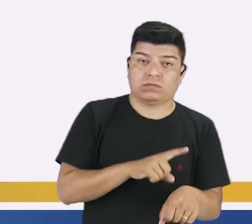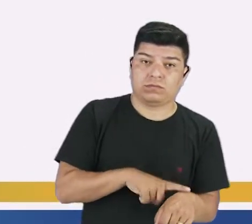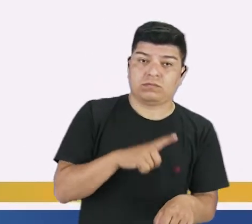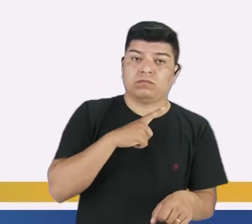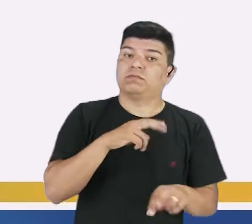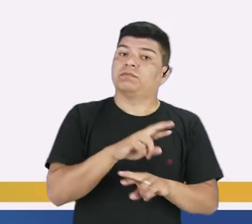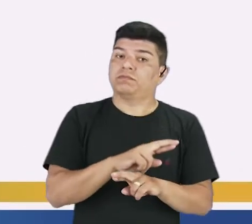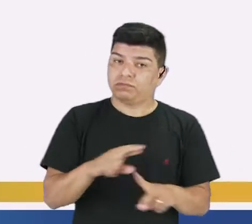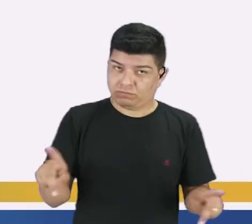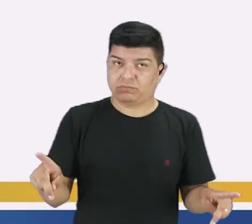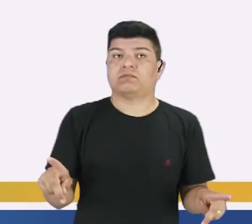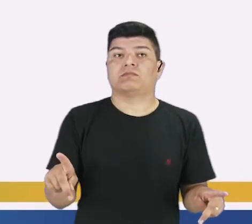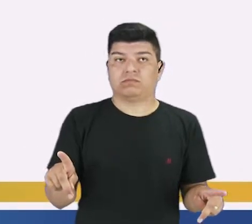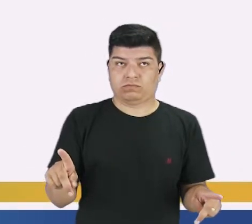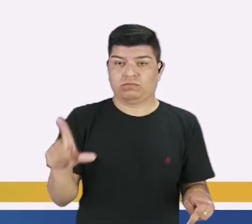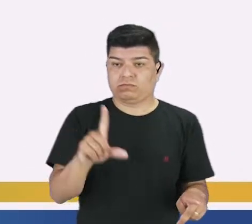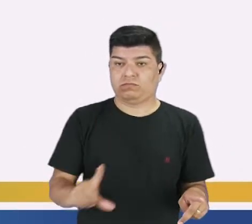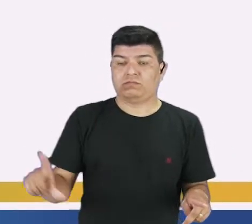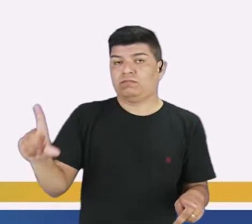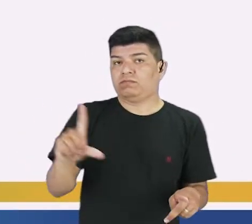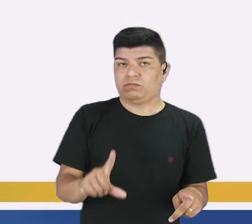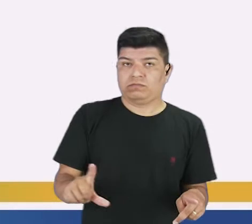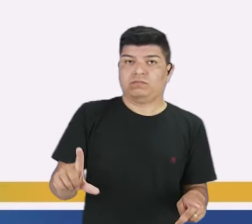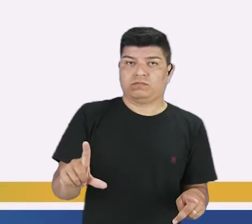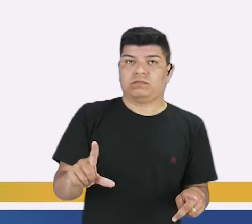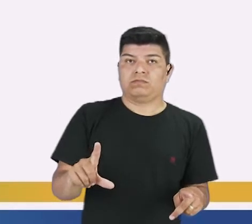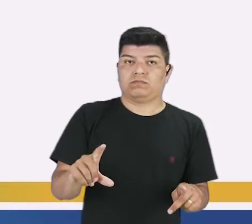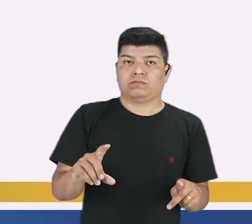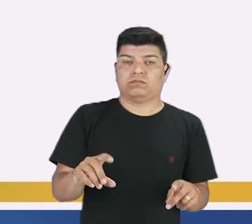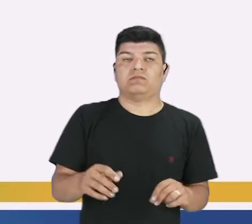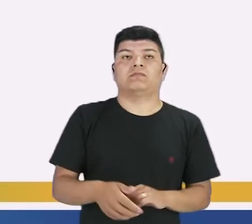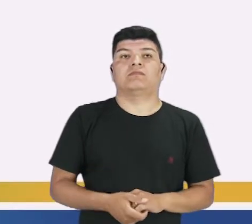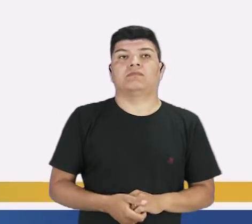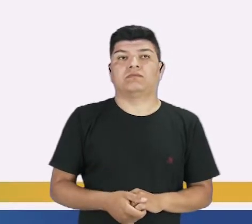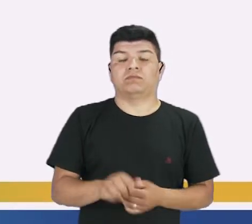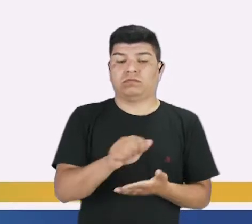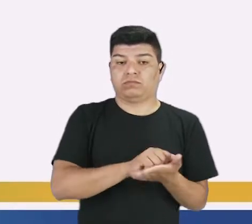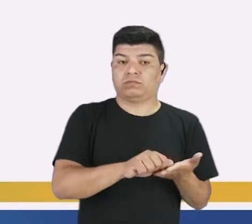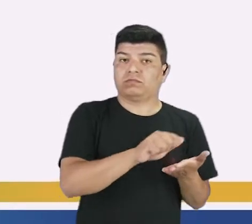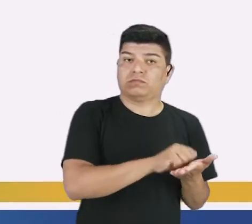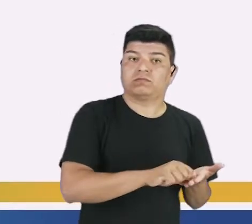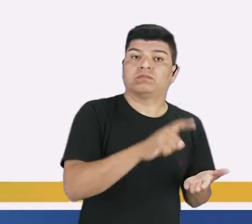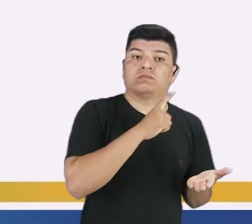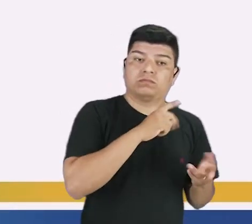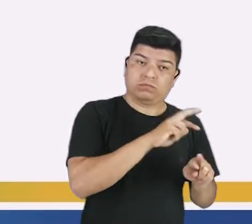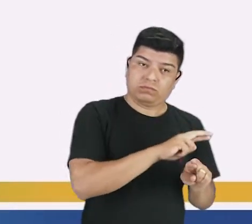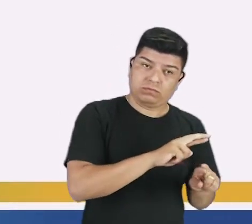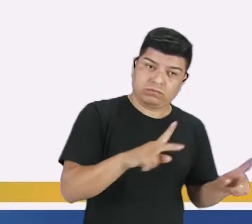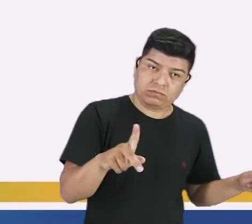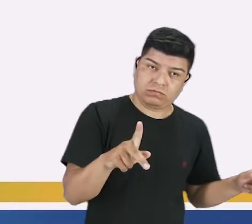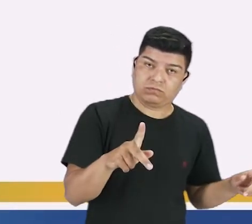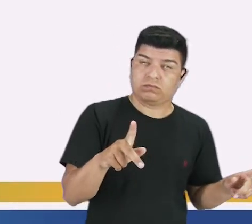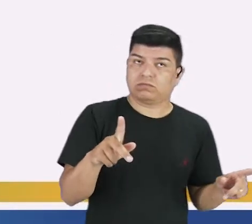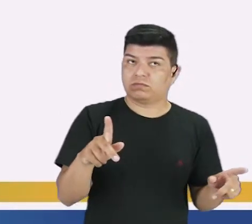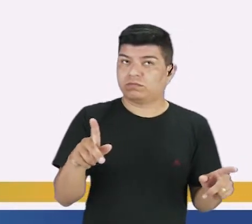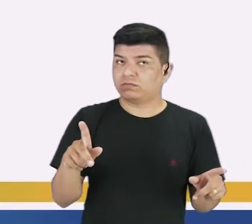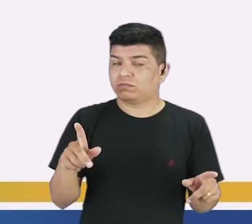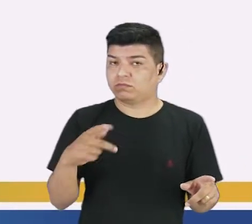bastante diferença, tudo isso que a gente já falou acima. Entre os escritores há muitas diferenças,